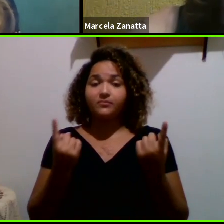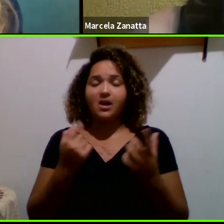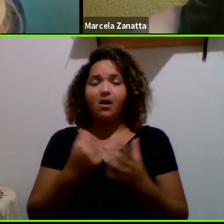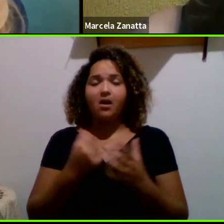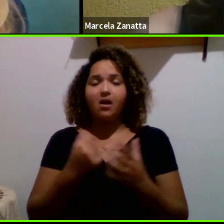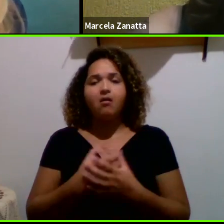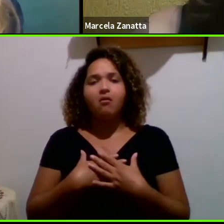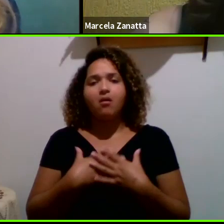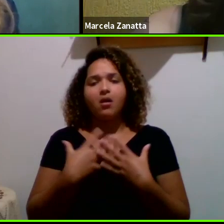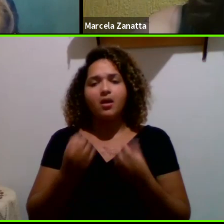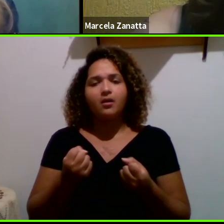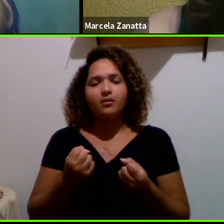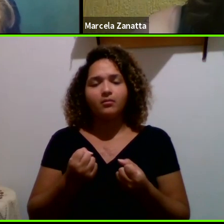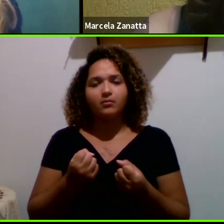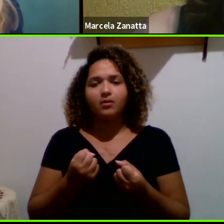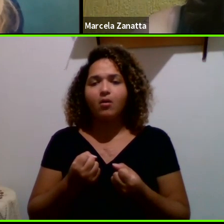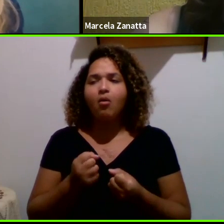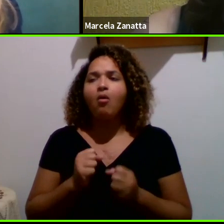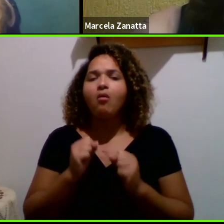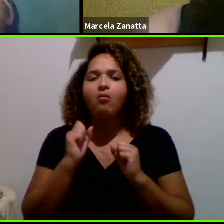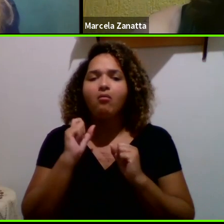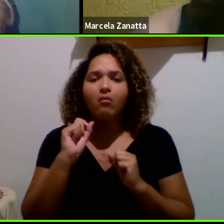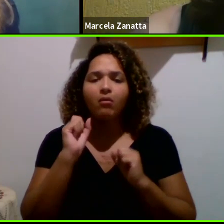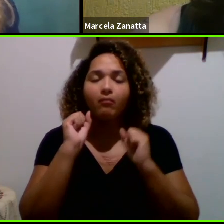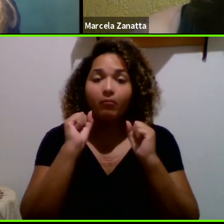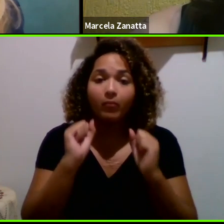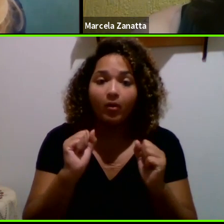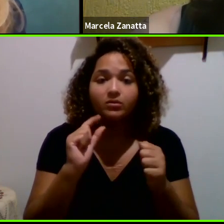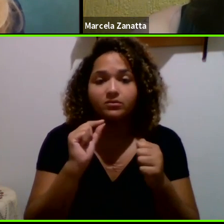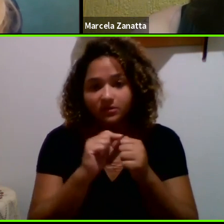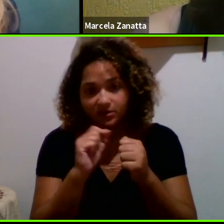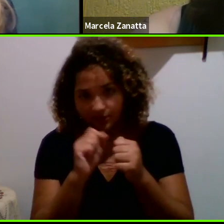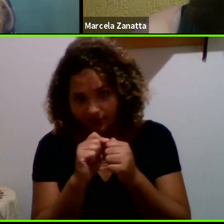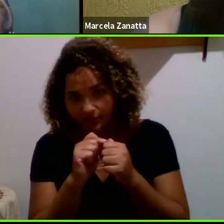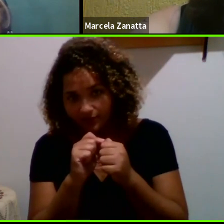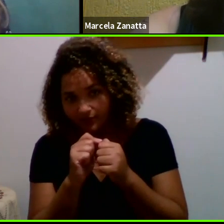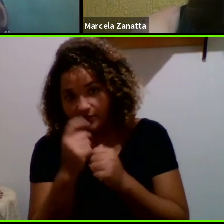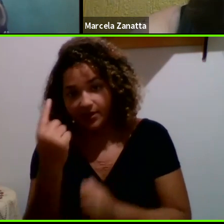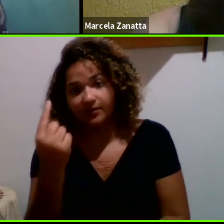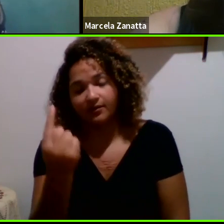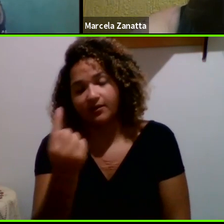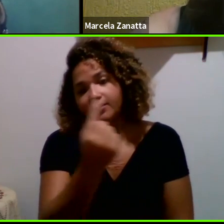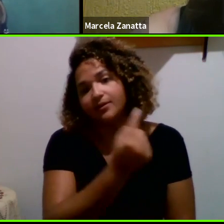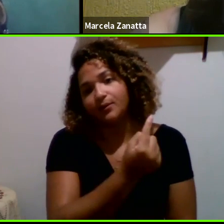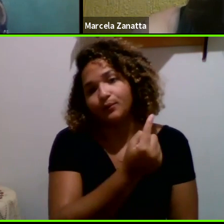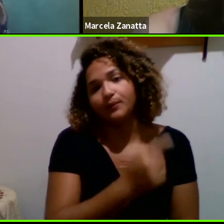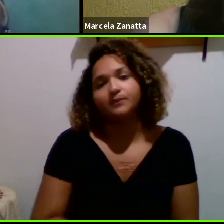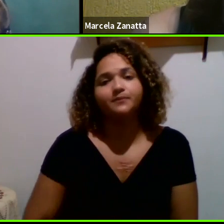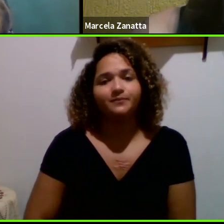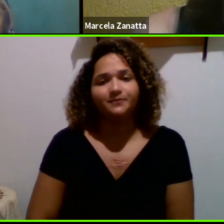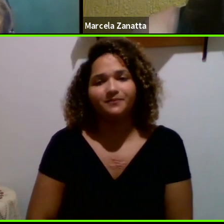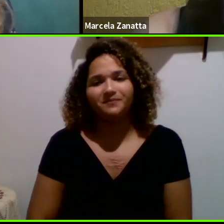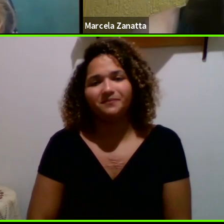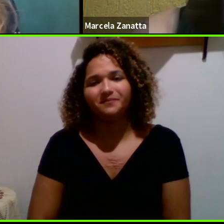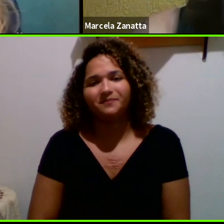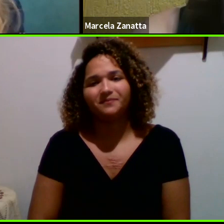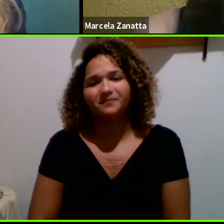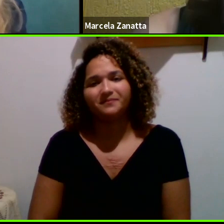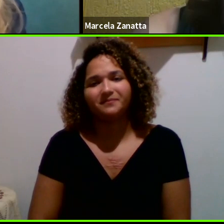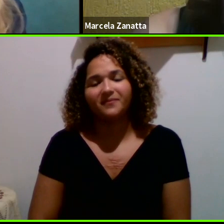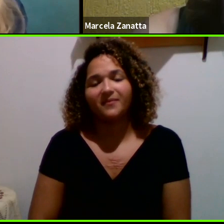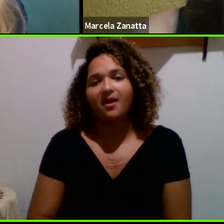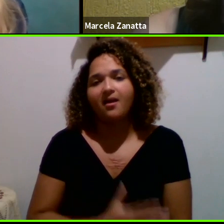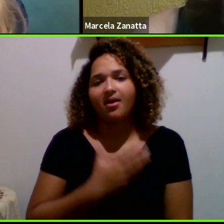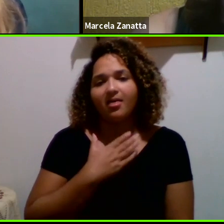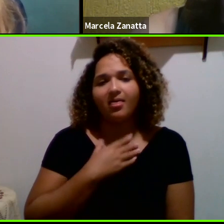intervenções que poderiam ser feitas em cada uma delas. Então, eu desejo que vocês